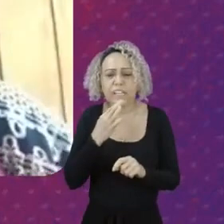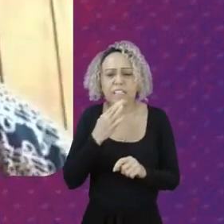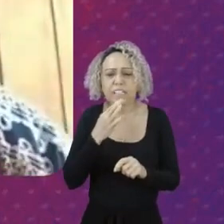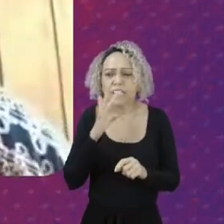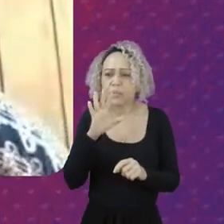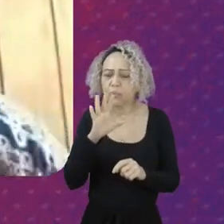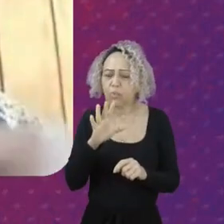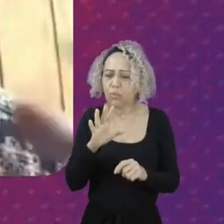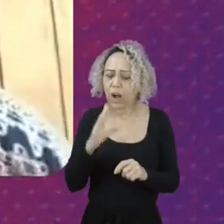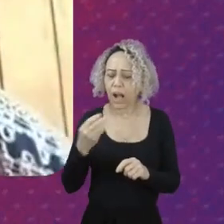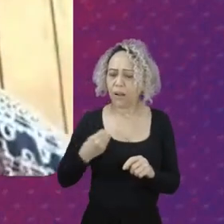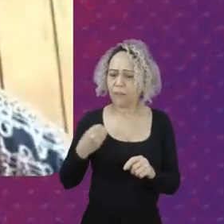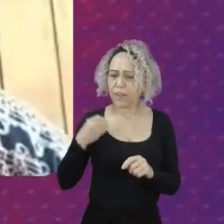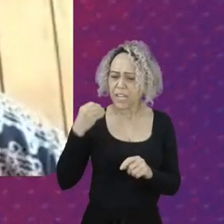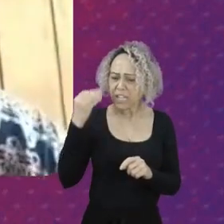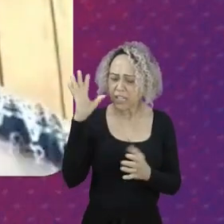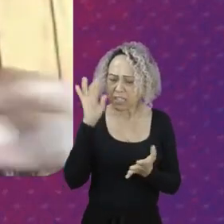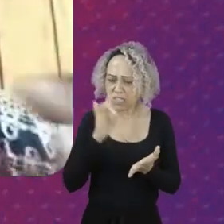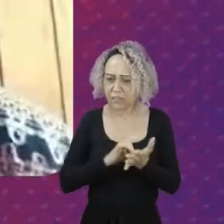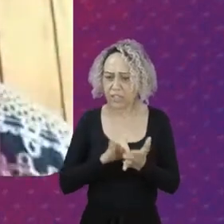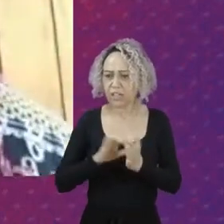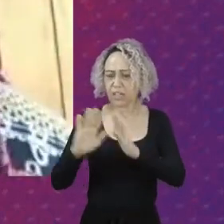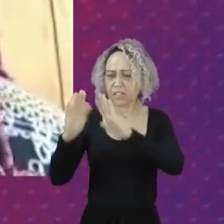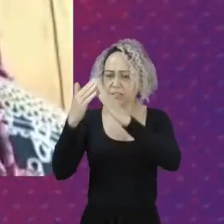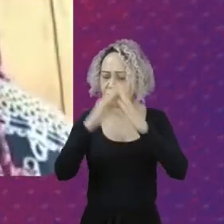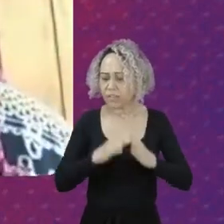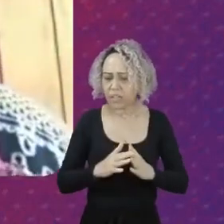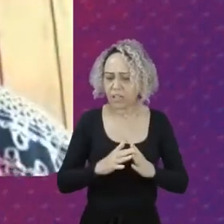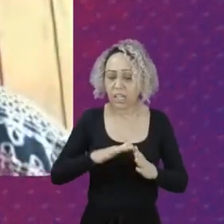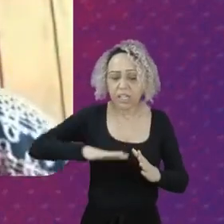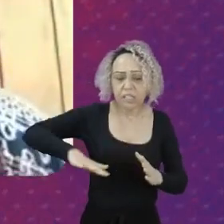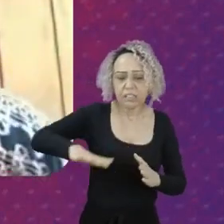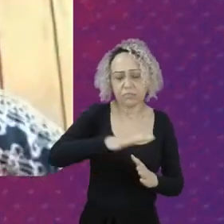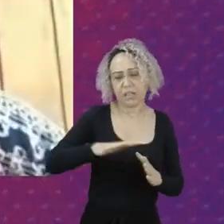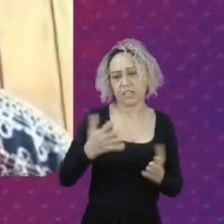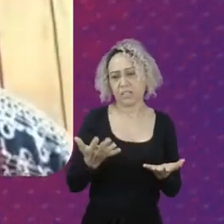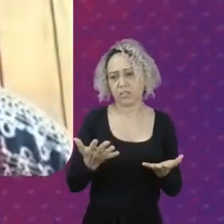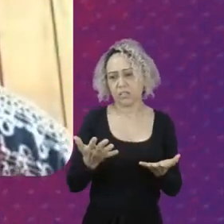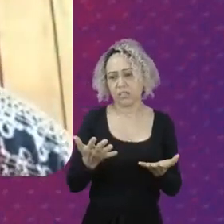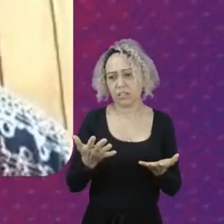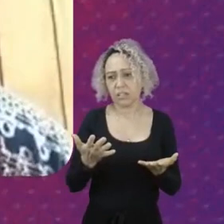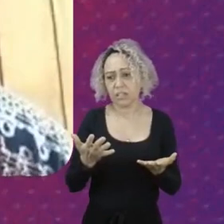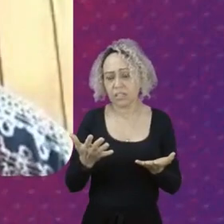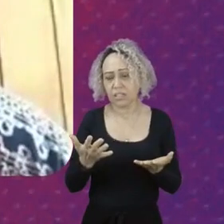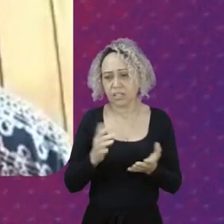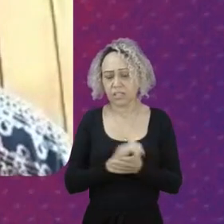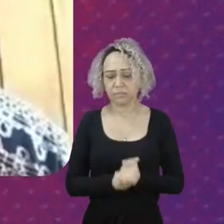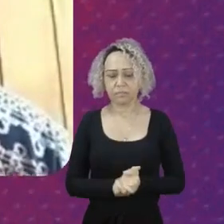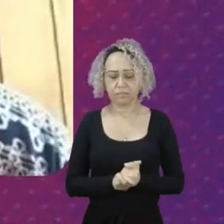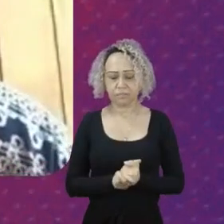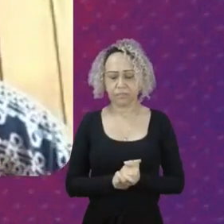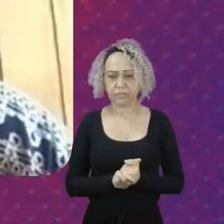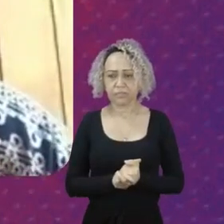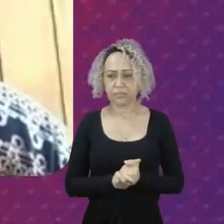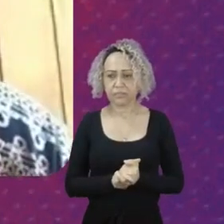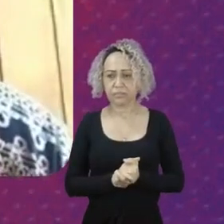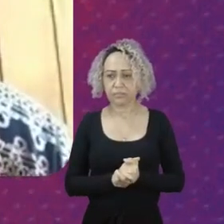favela, desse espaço, desse universo. Mike Davis disse que